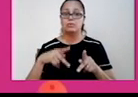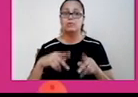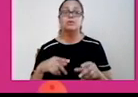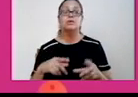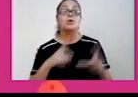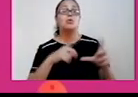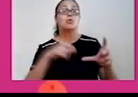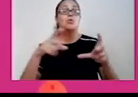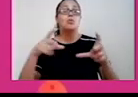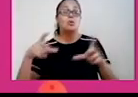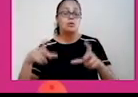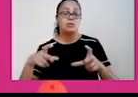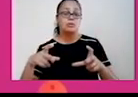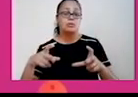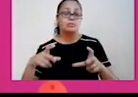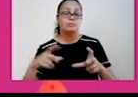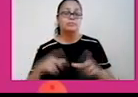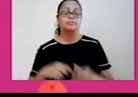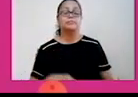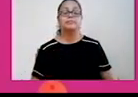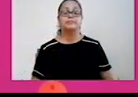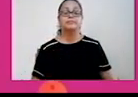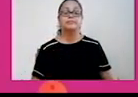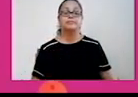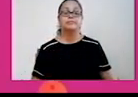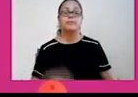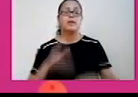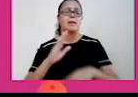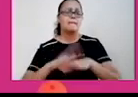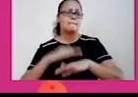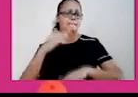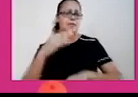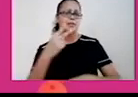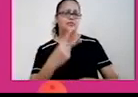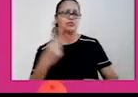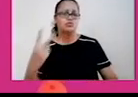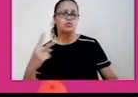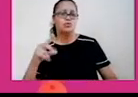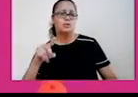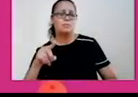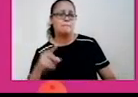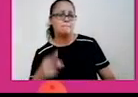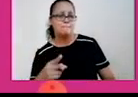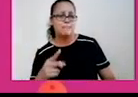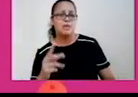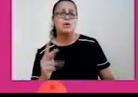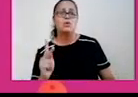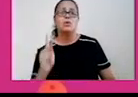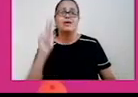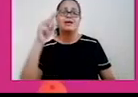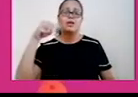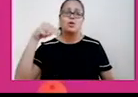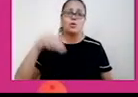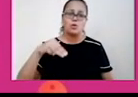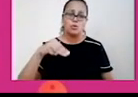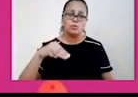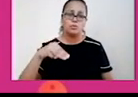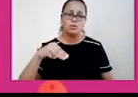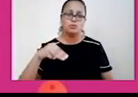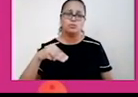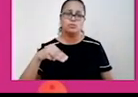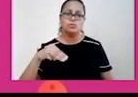de terra ocupada pelo país. São mais de 22 mil quilômetros de fronteiras. A China tem um